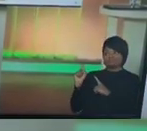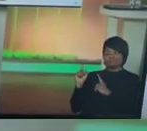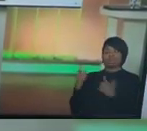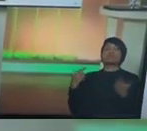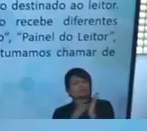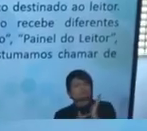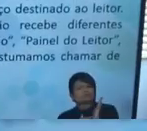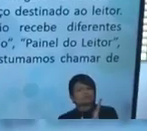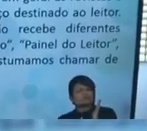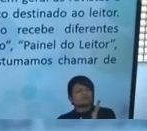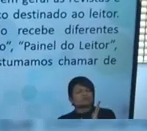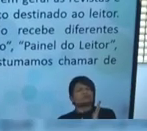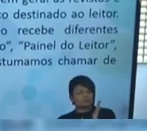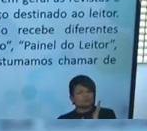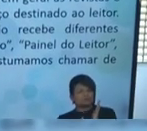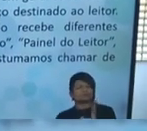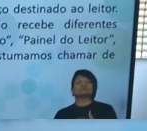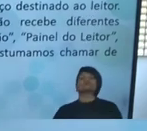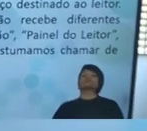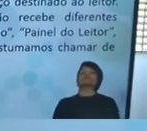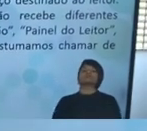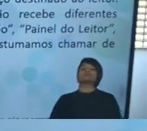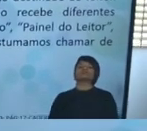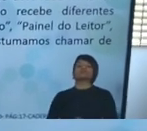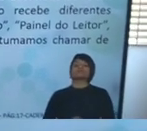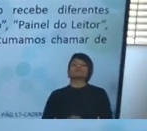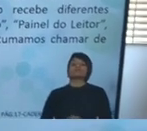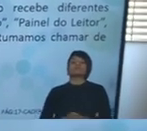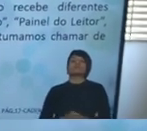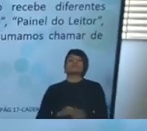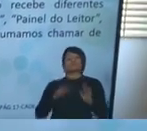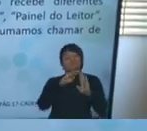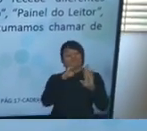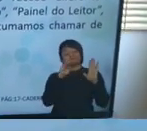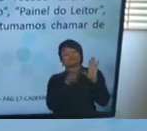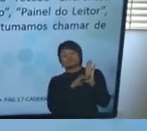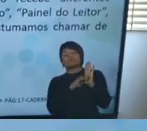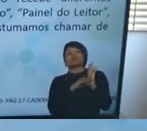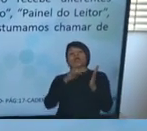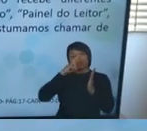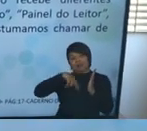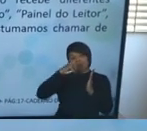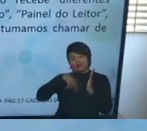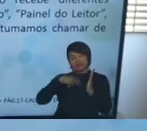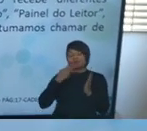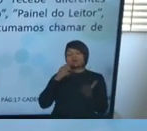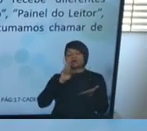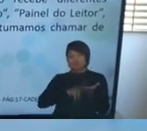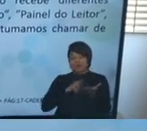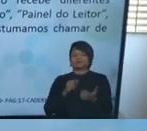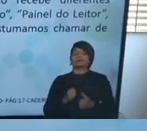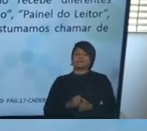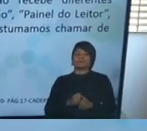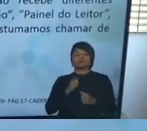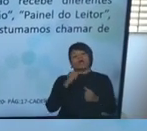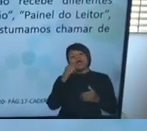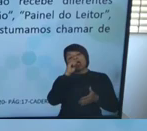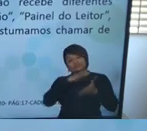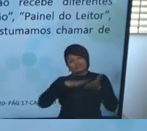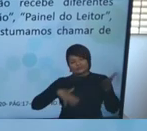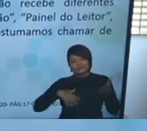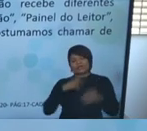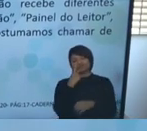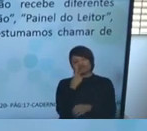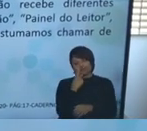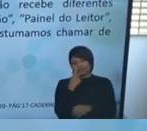essas atividades. Etapa 2, leitura de carta de leitor. Atividade 2A,